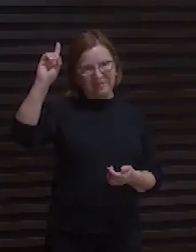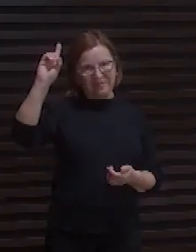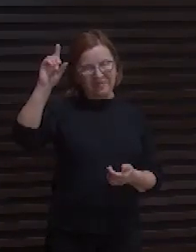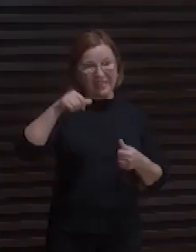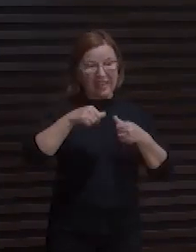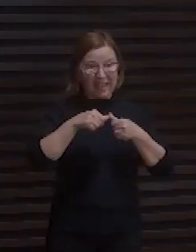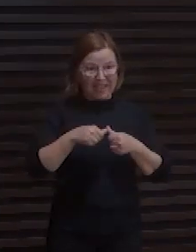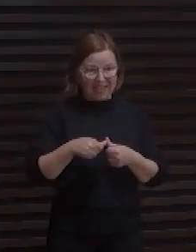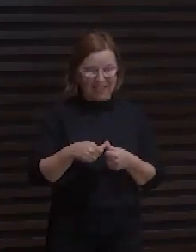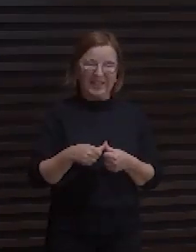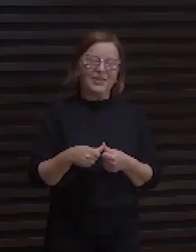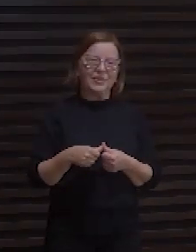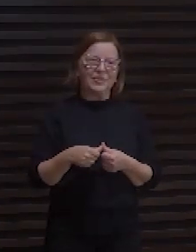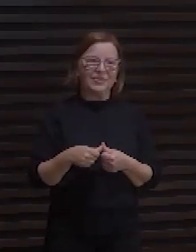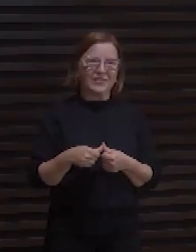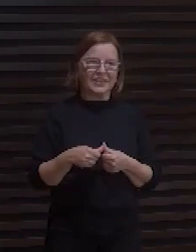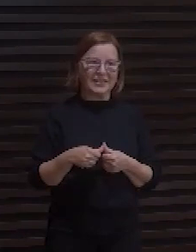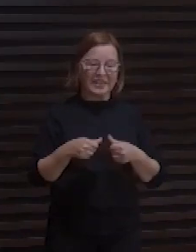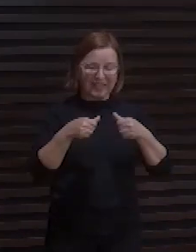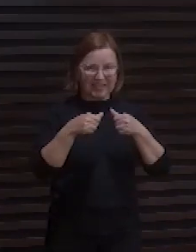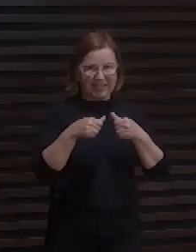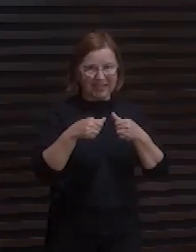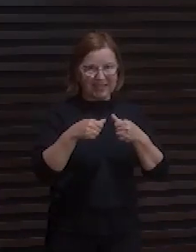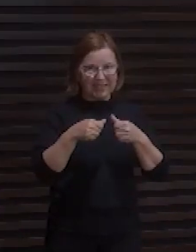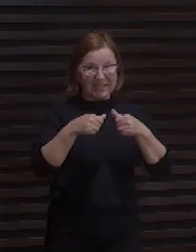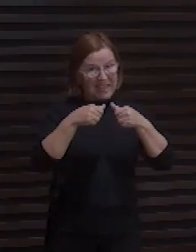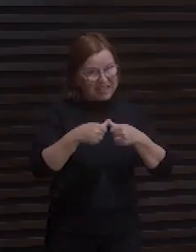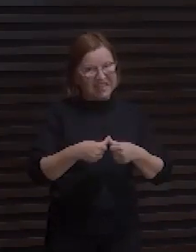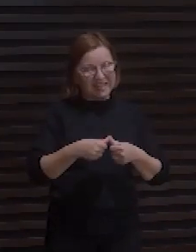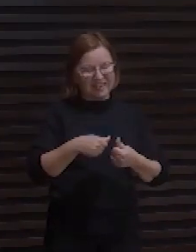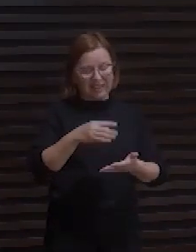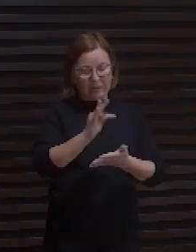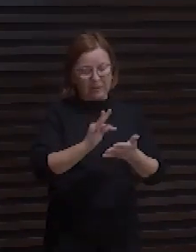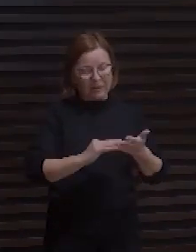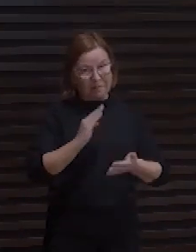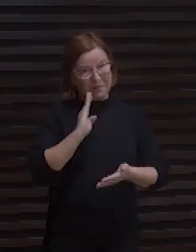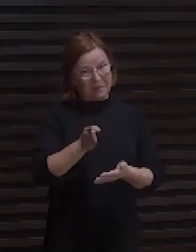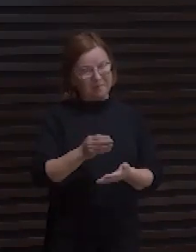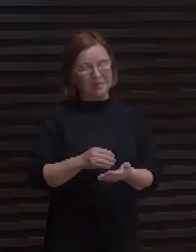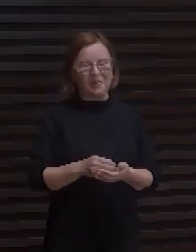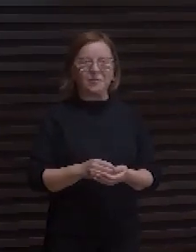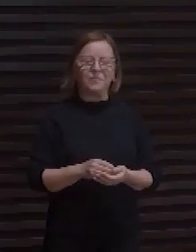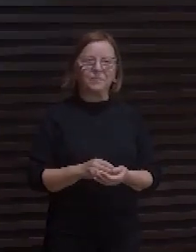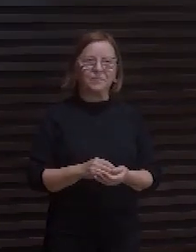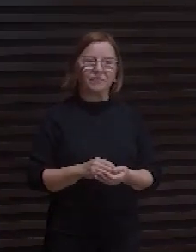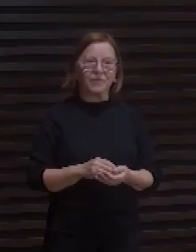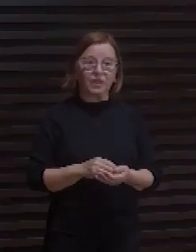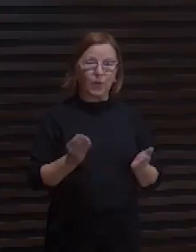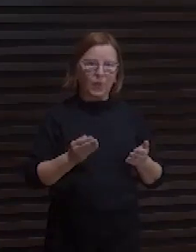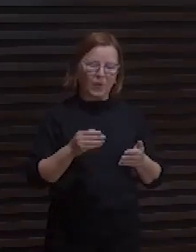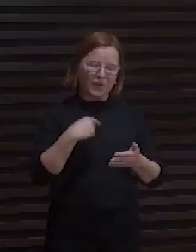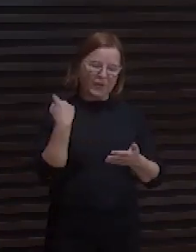falando o texto principal que nós queremos comentar hoje. João assim escreve sobre os cristãos